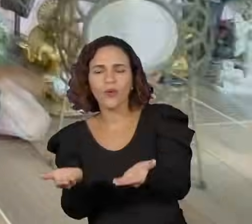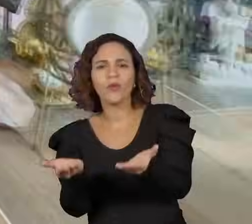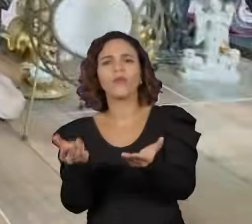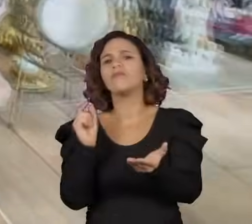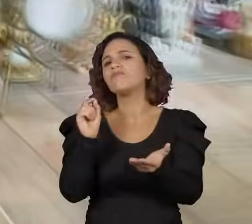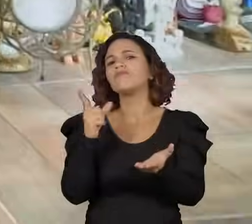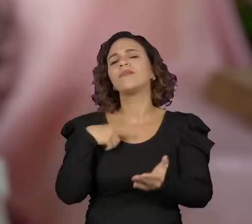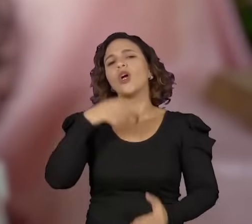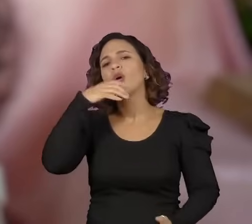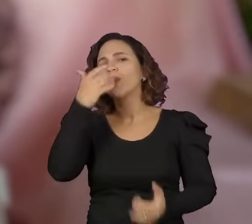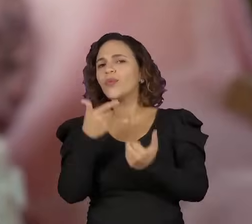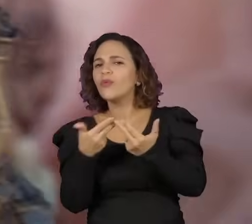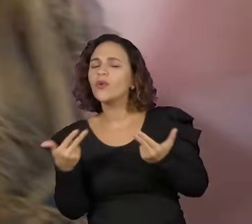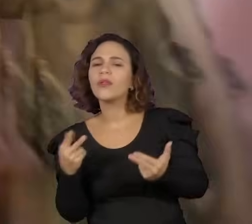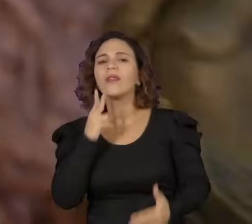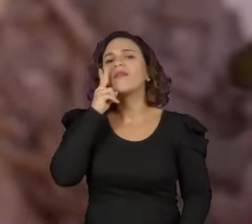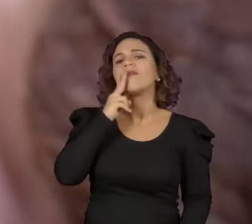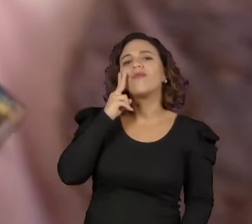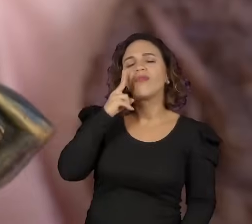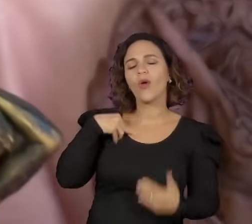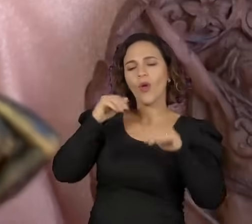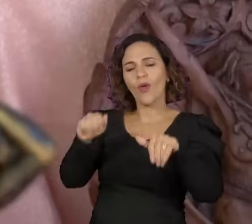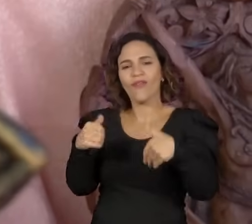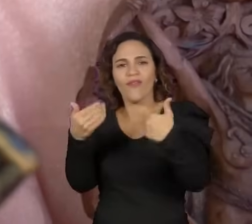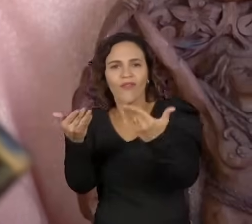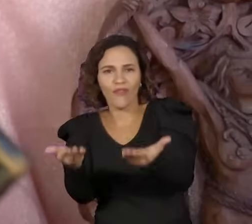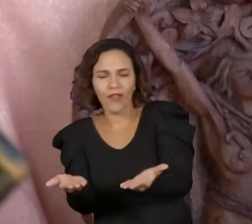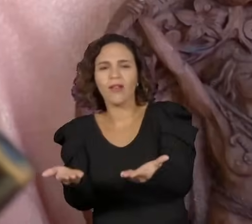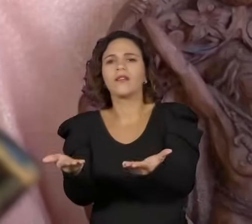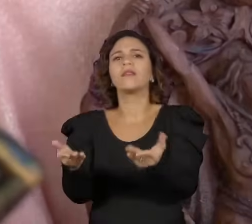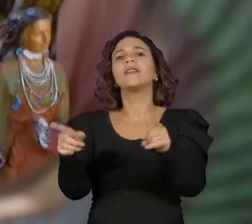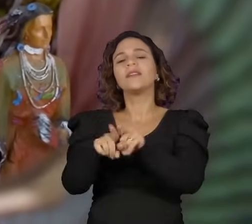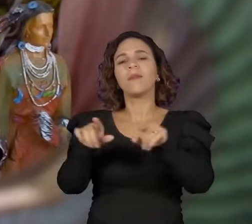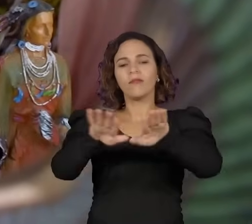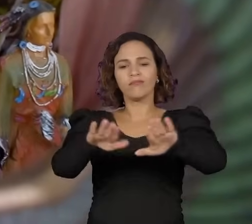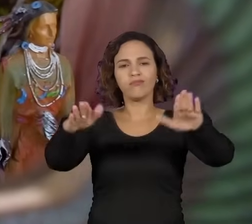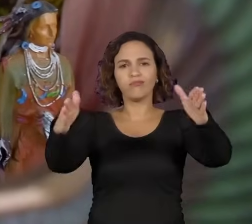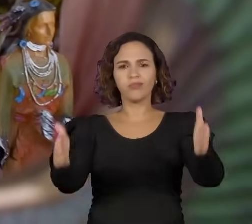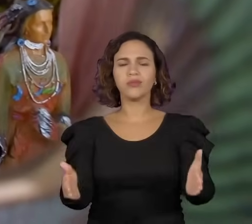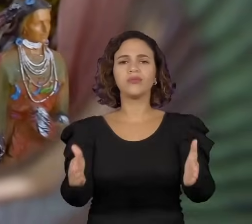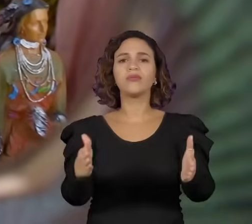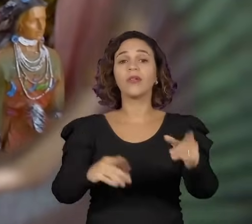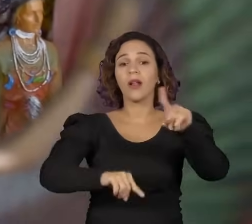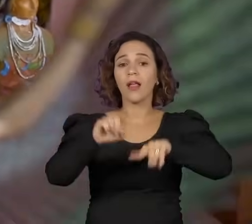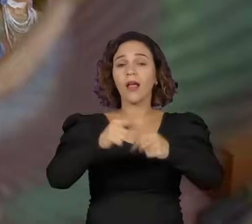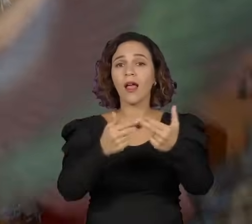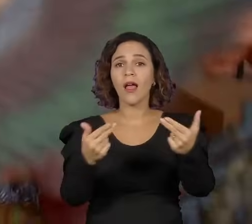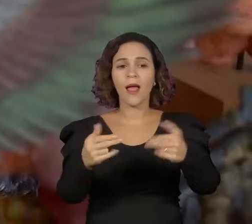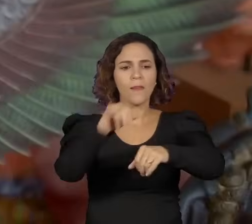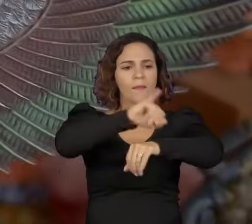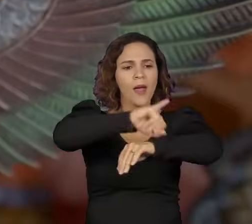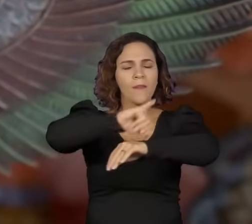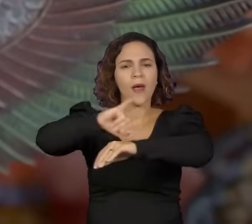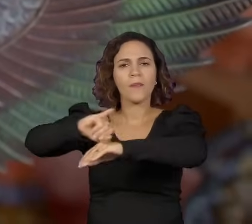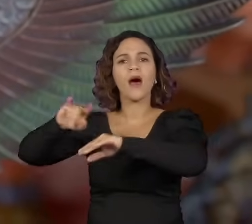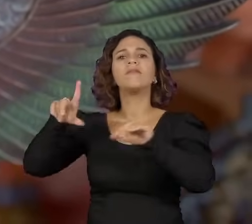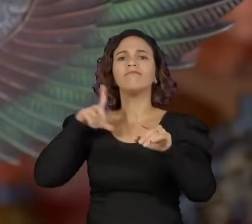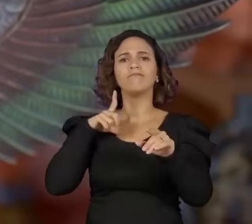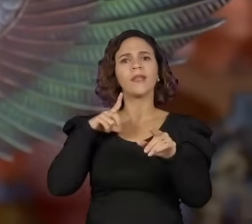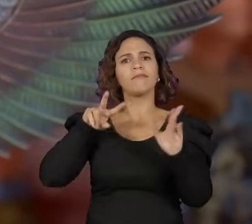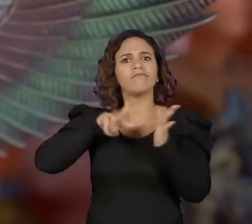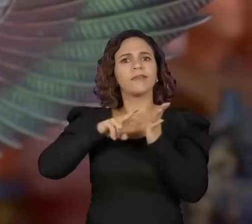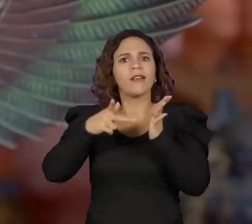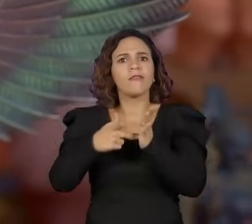oferecer uma fruta, um vinho, vou colocar no altar todos os elementos que têm significado, né, que